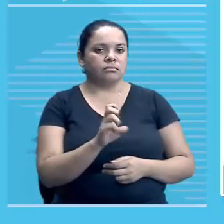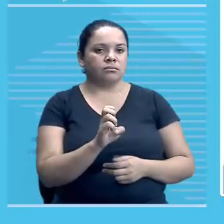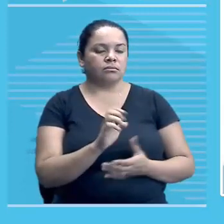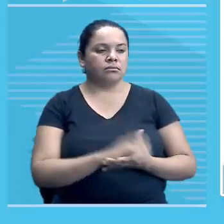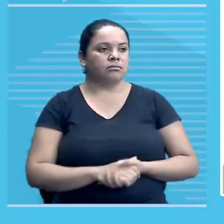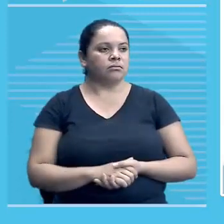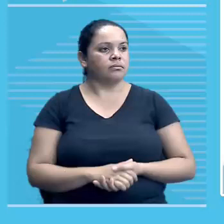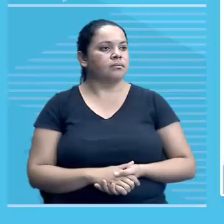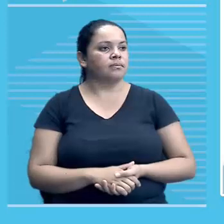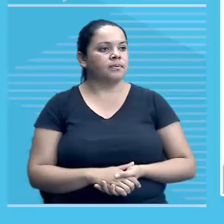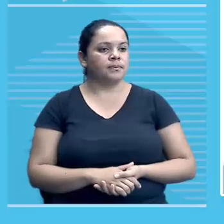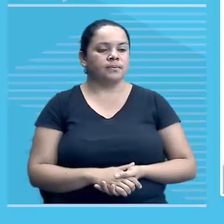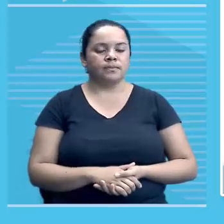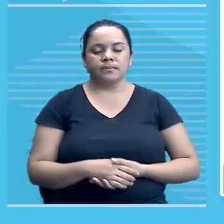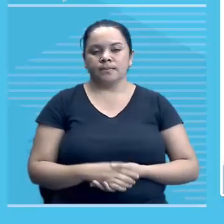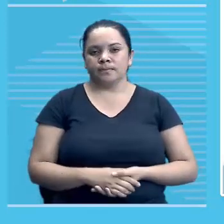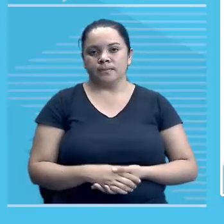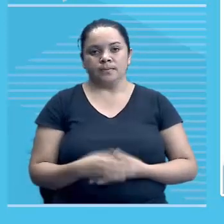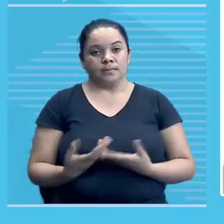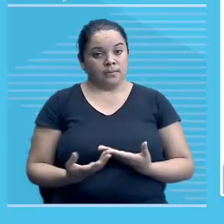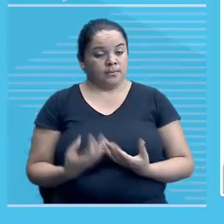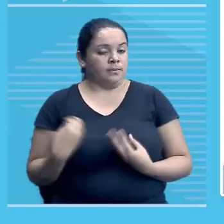Agora, dá para a gente fazer usando como?